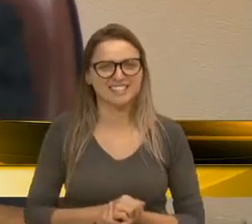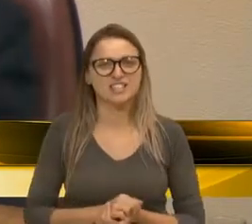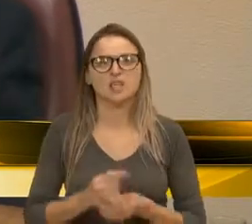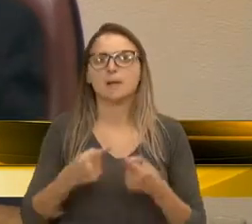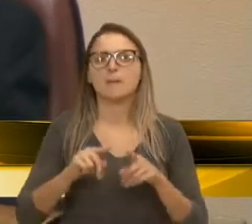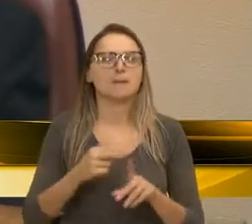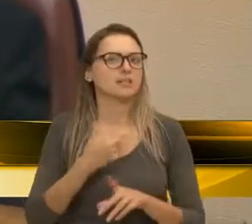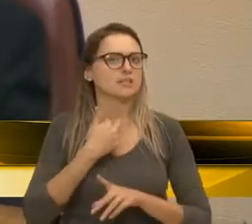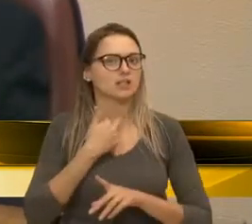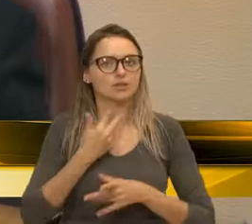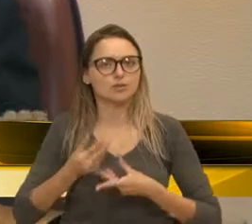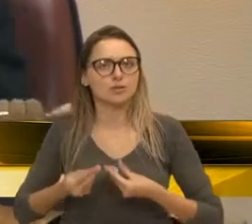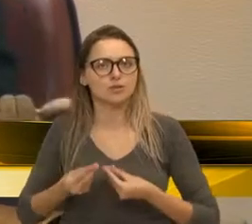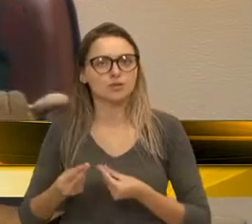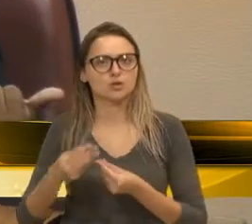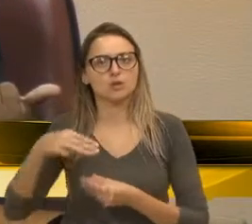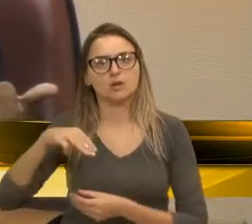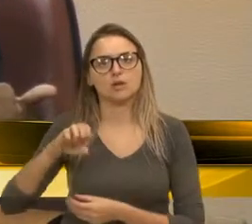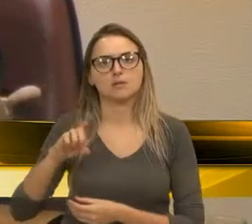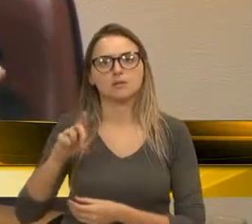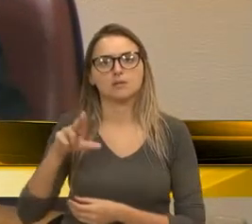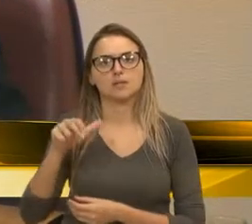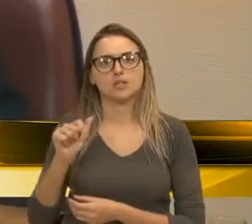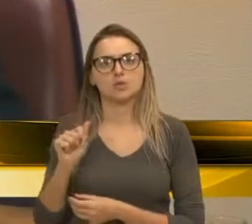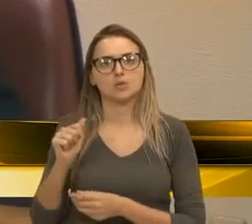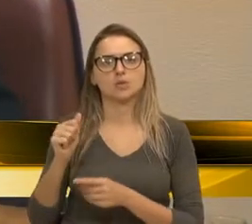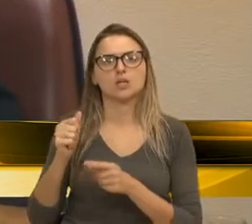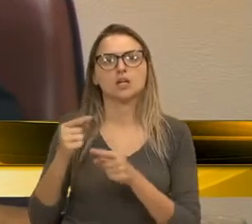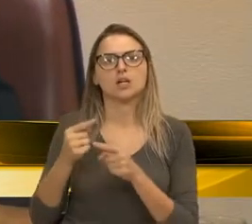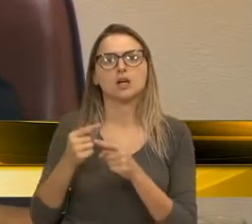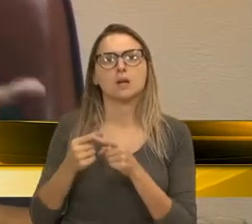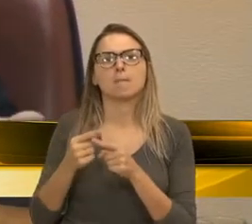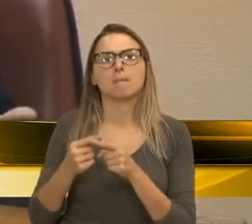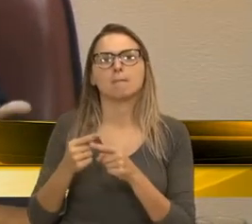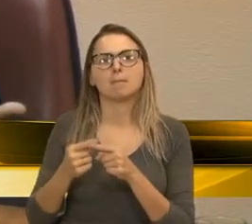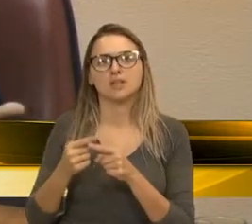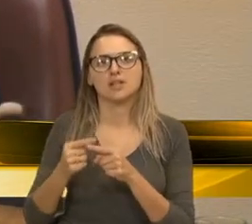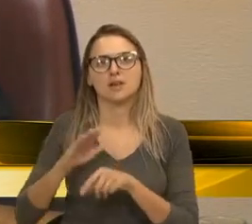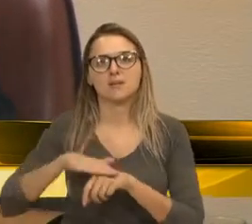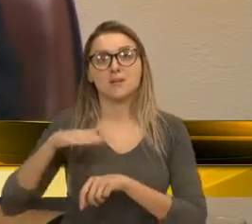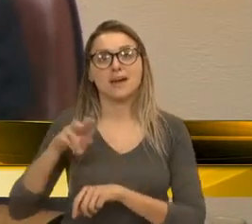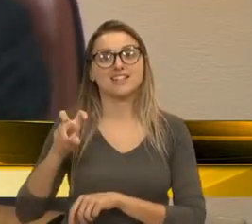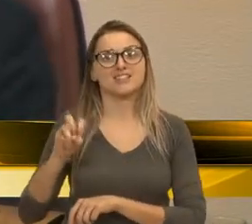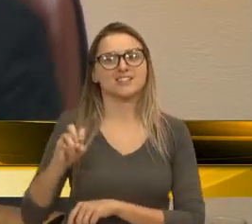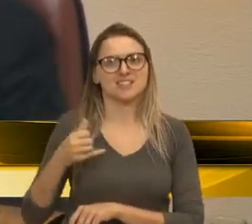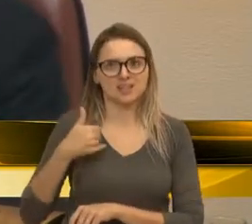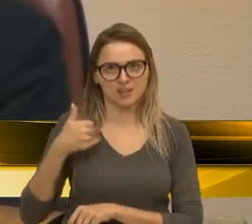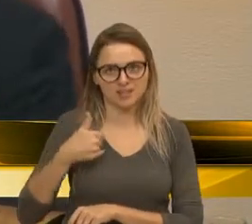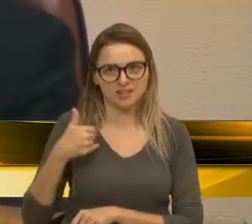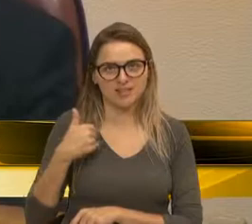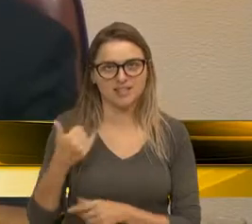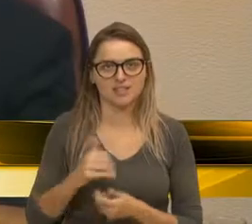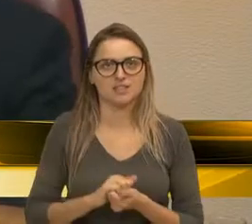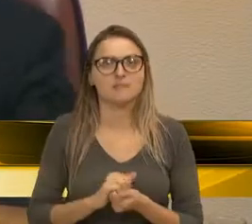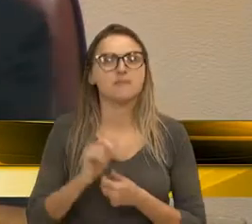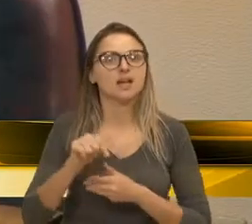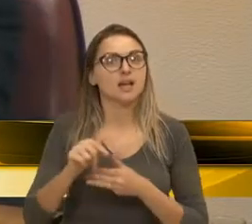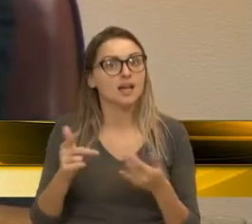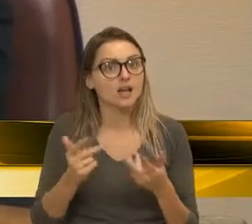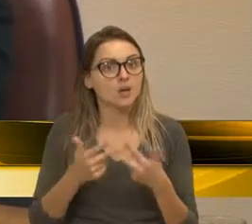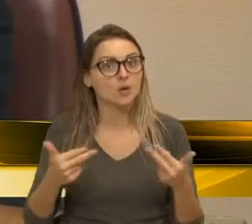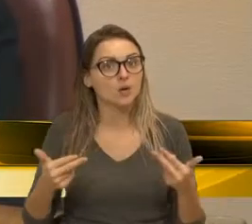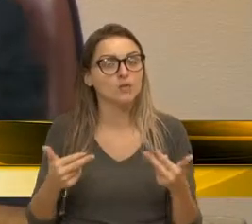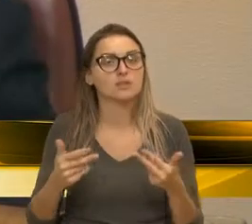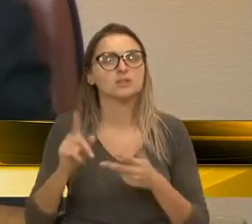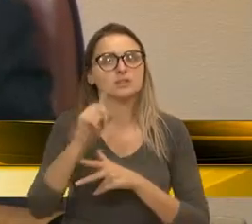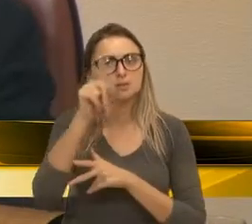não pode ser doadora de medula porque já tem mais de 50. Então, são coisas, inclusive para